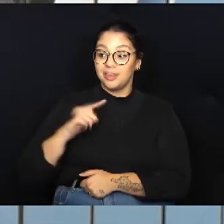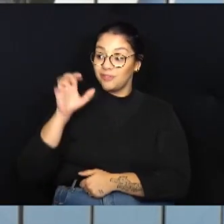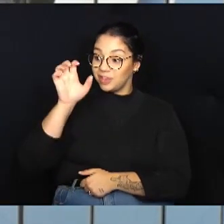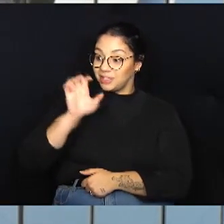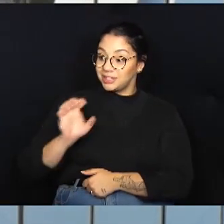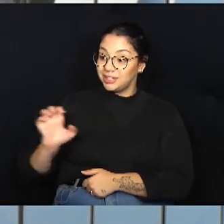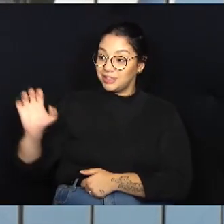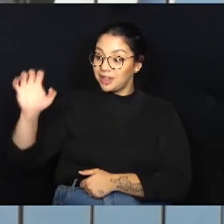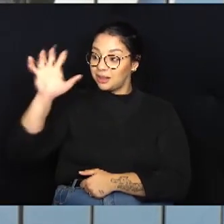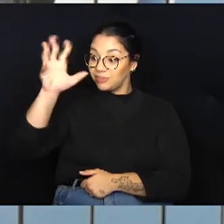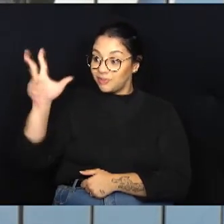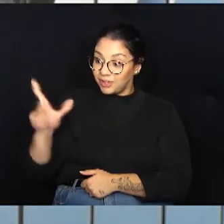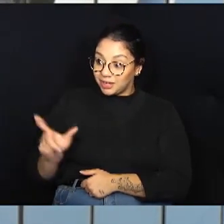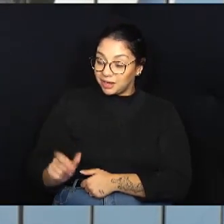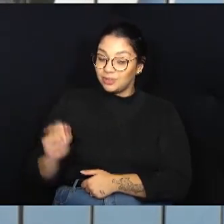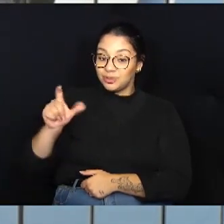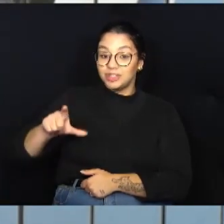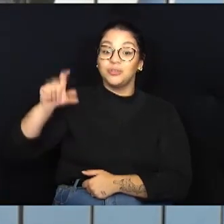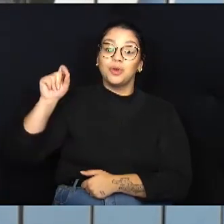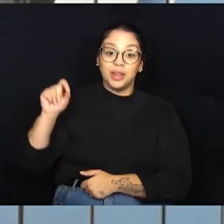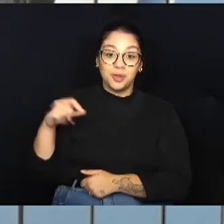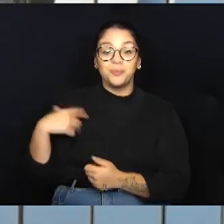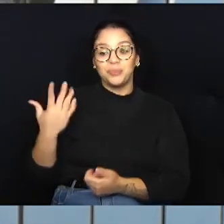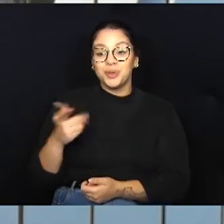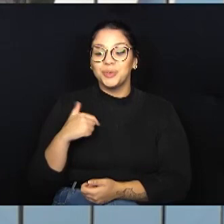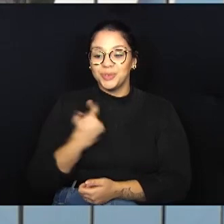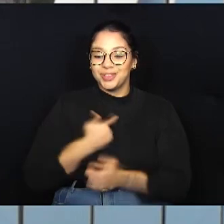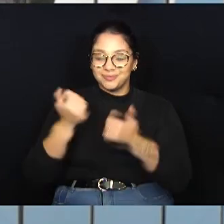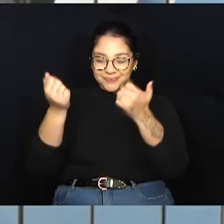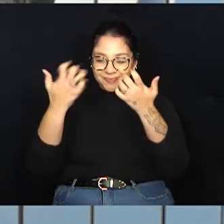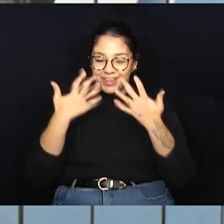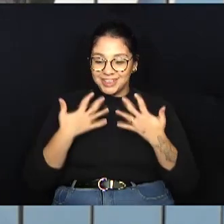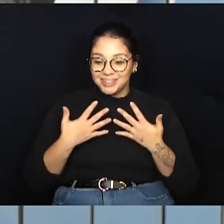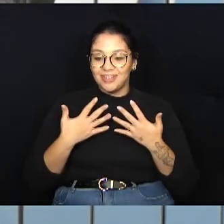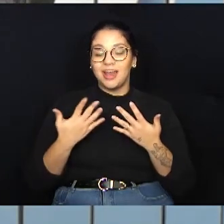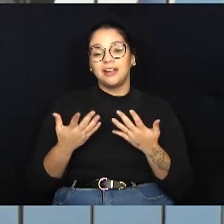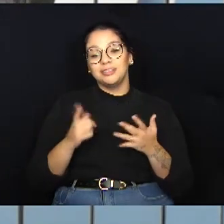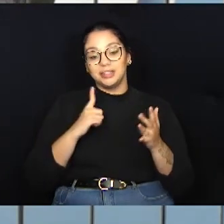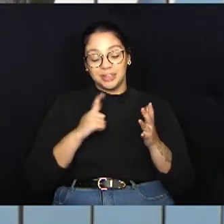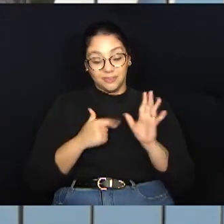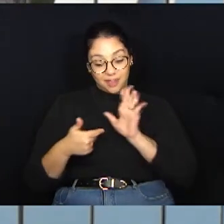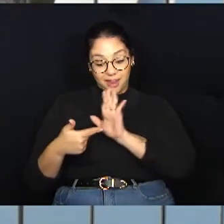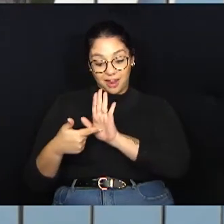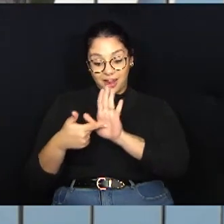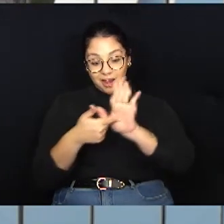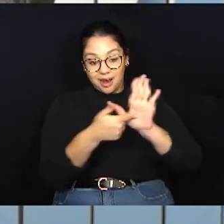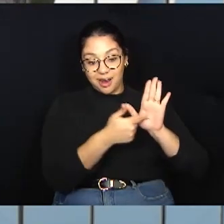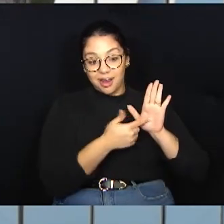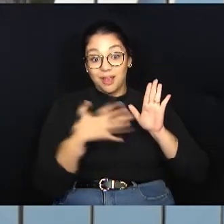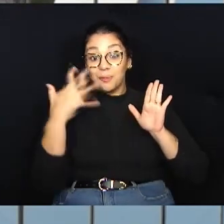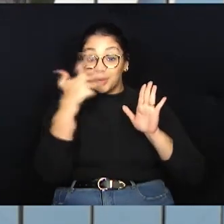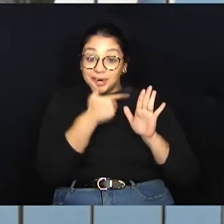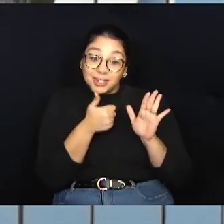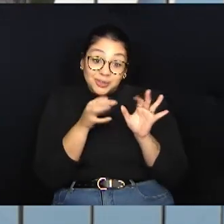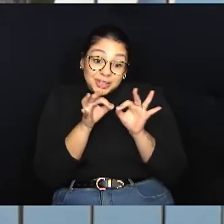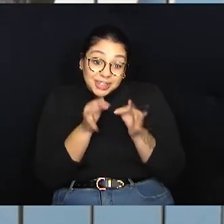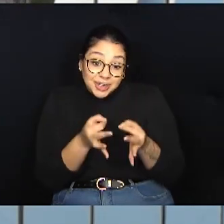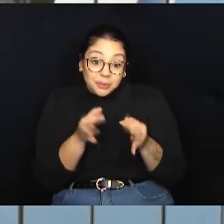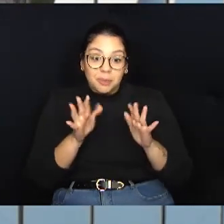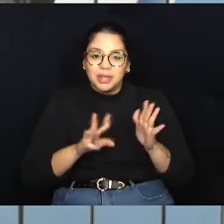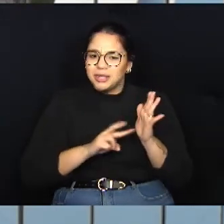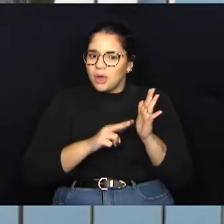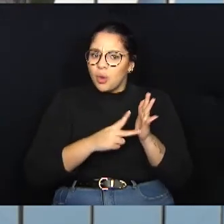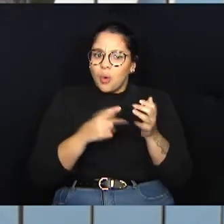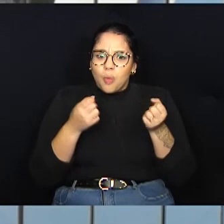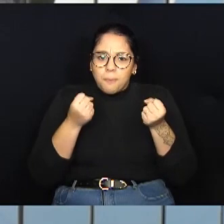escolheram. E nós fomos abençoados e privilegiados com uma exposição muito bonita, singela, mas muito significativa,